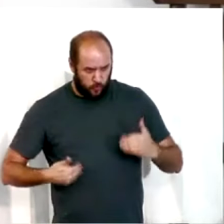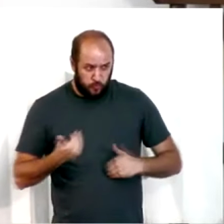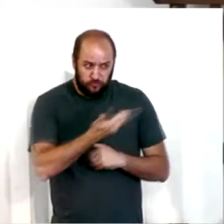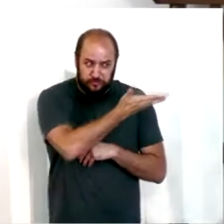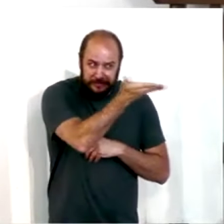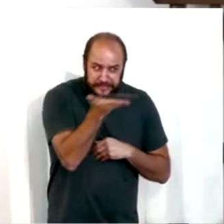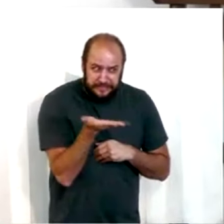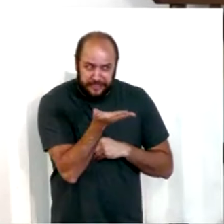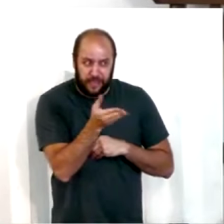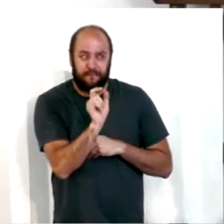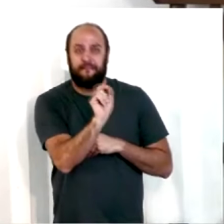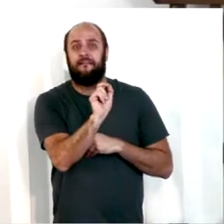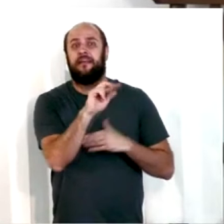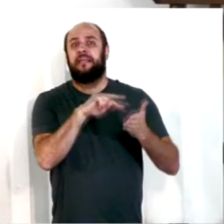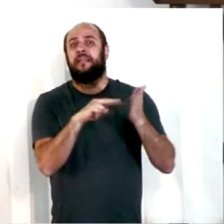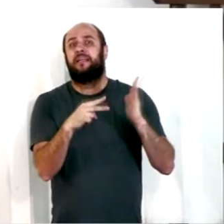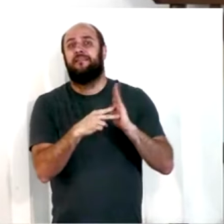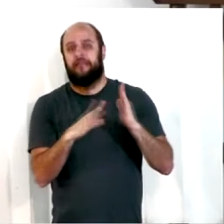a igreja.